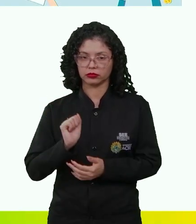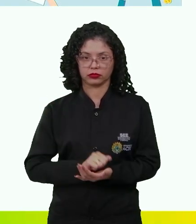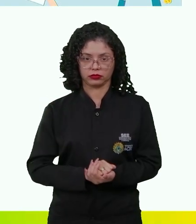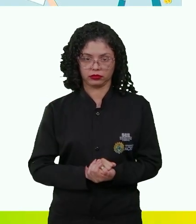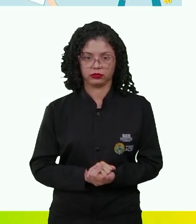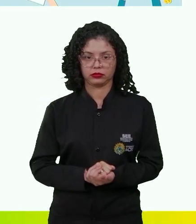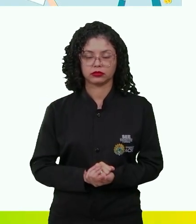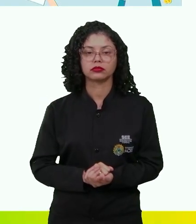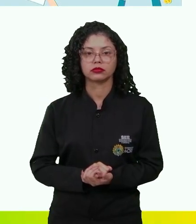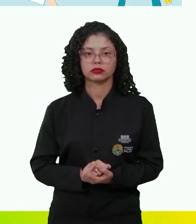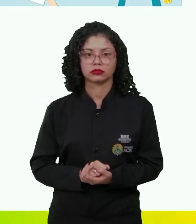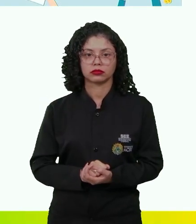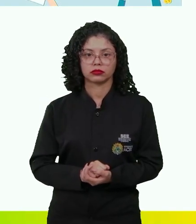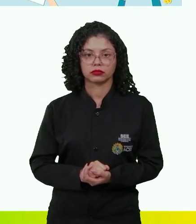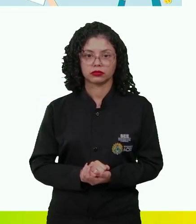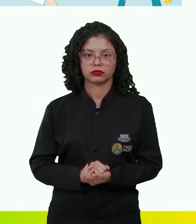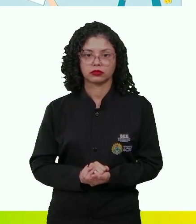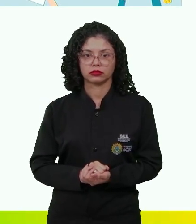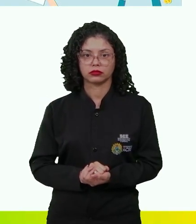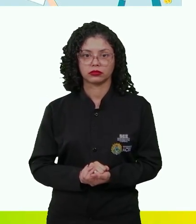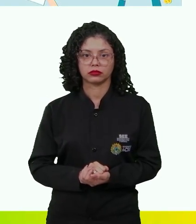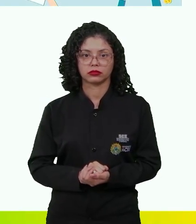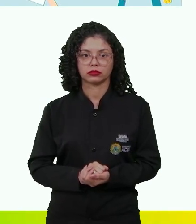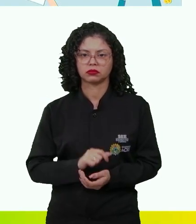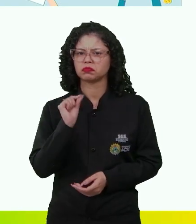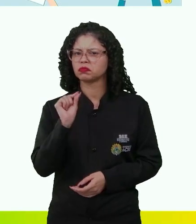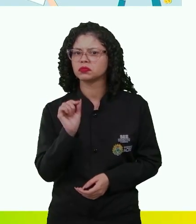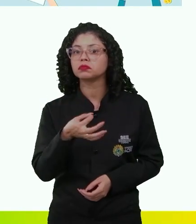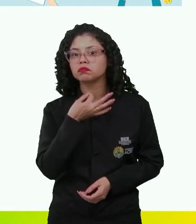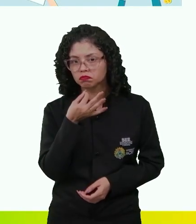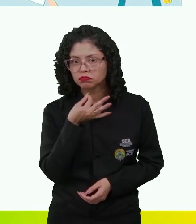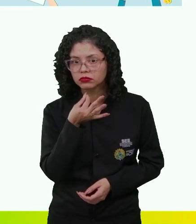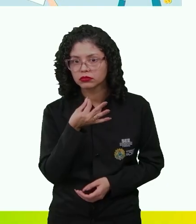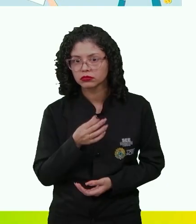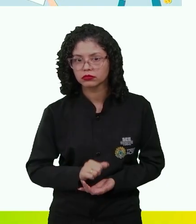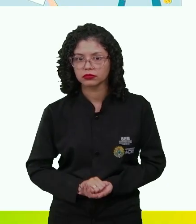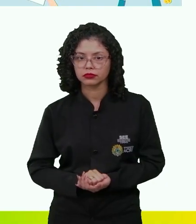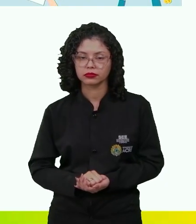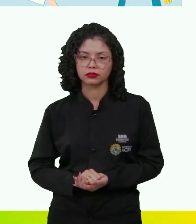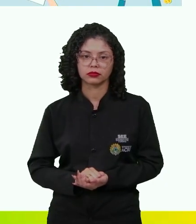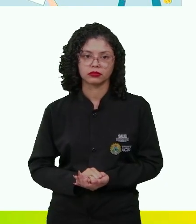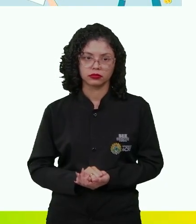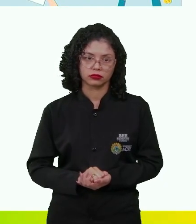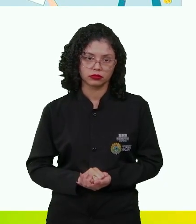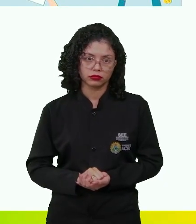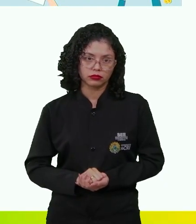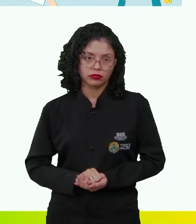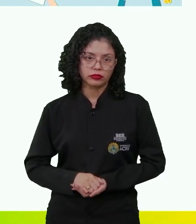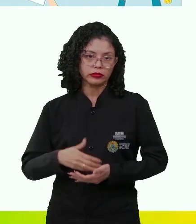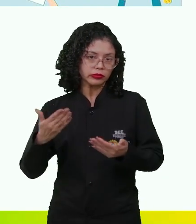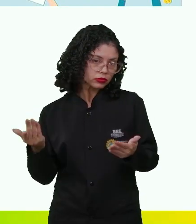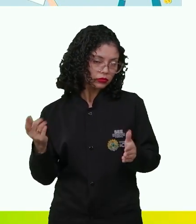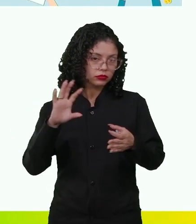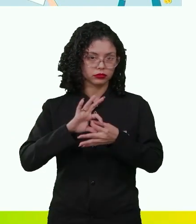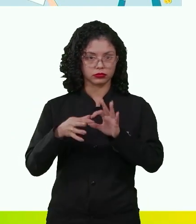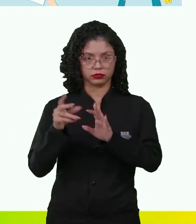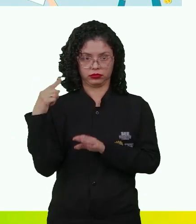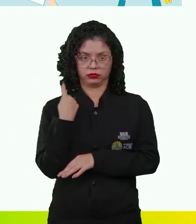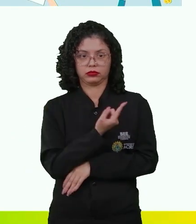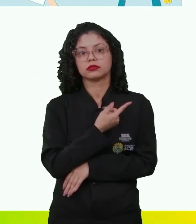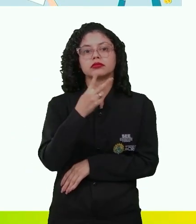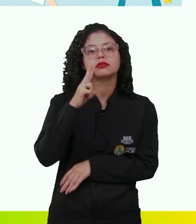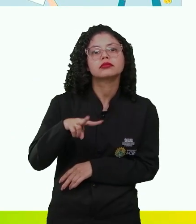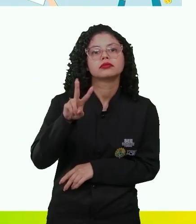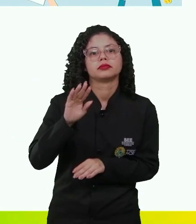representantes aqui do Oriente Médio, representado pela Arábia, questiona o que é opinião. Então é dentro desse contexto que nós